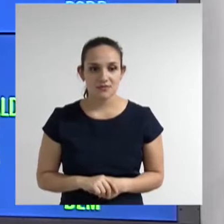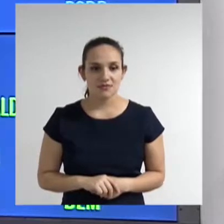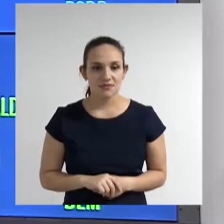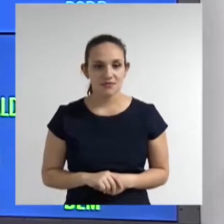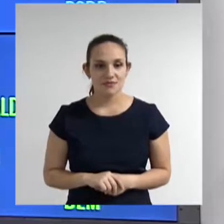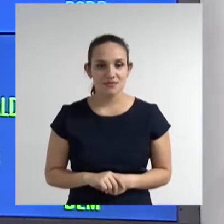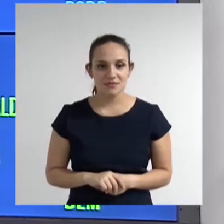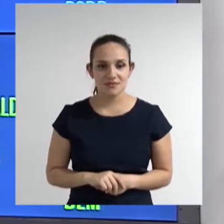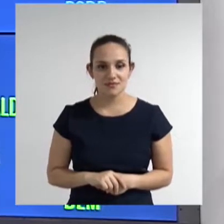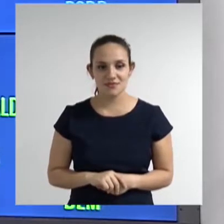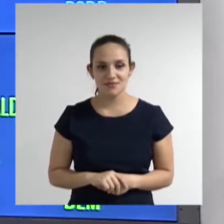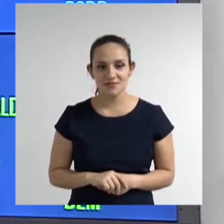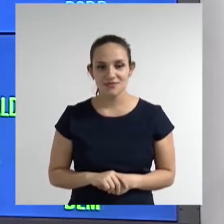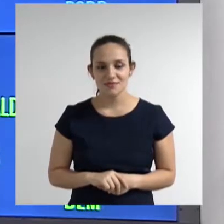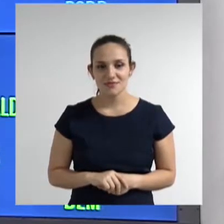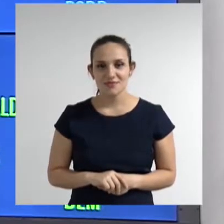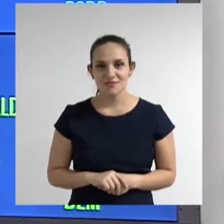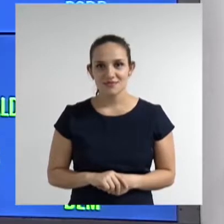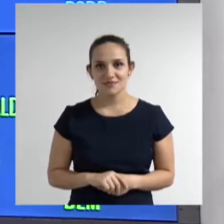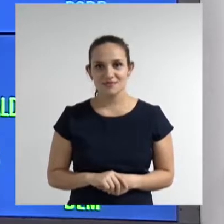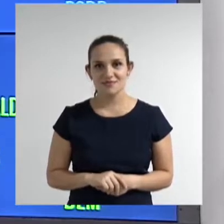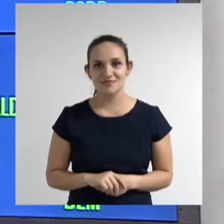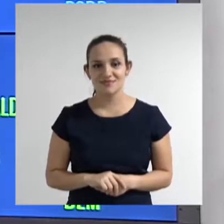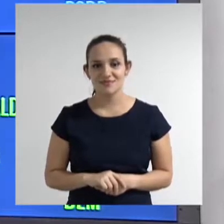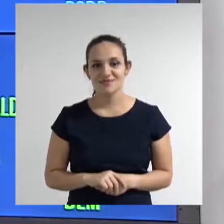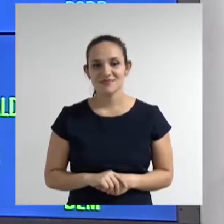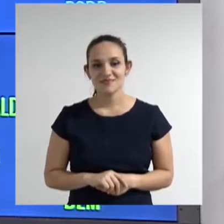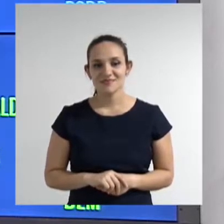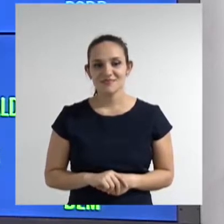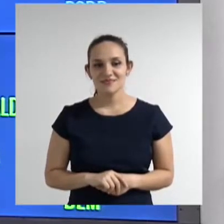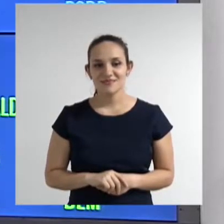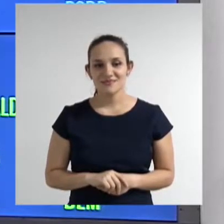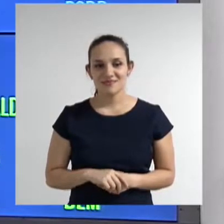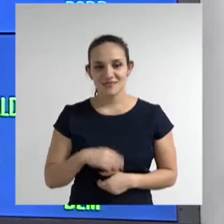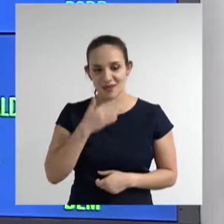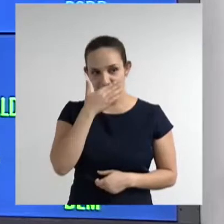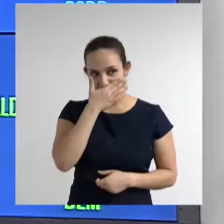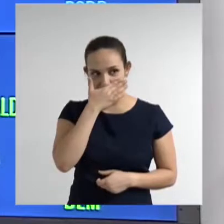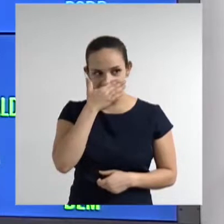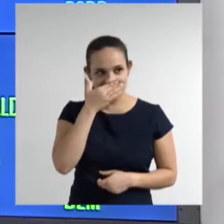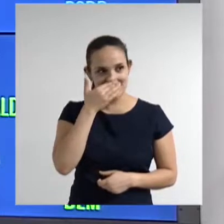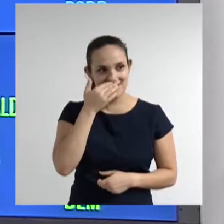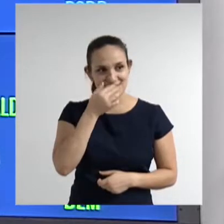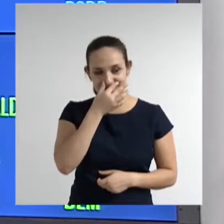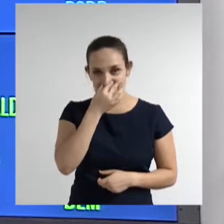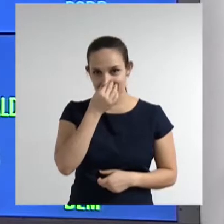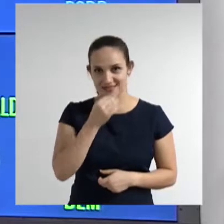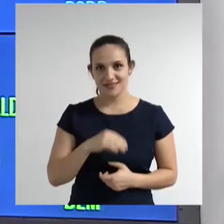Não tem.